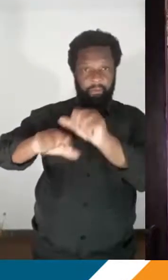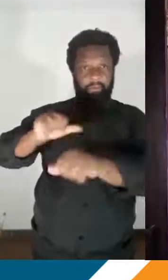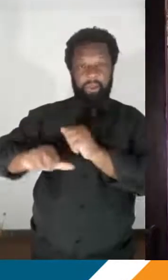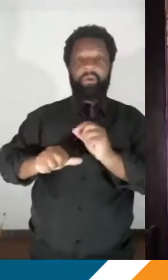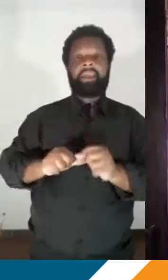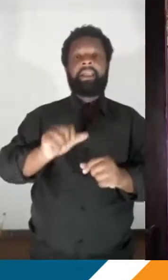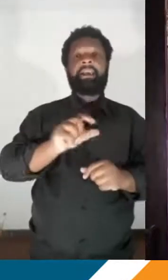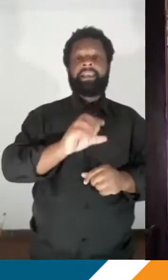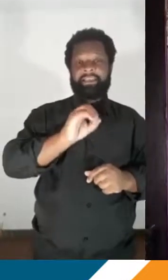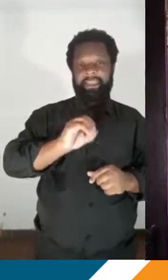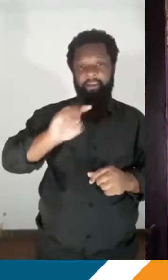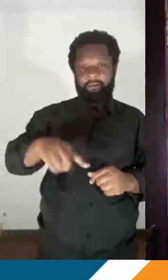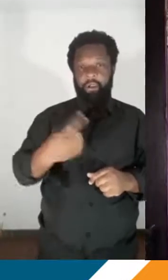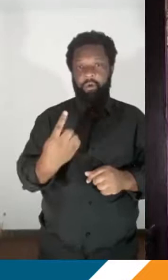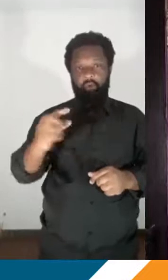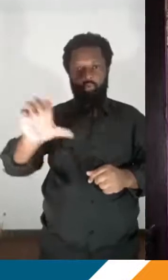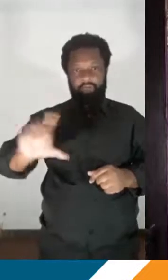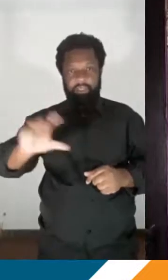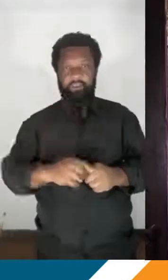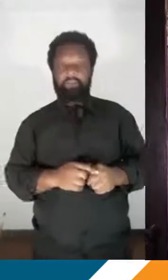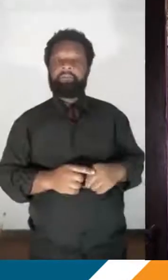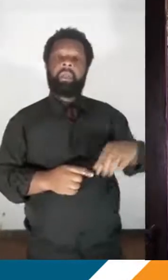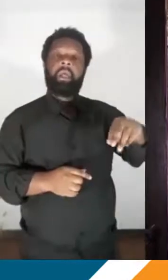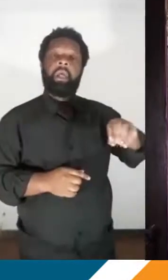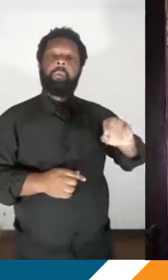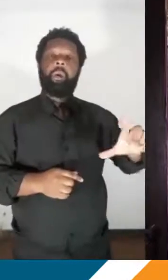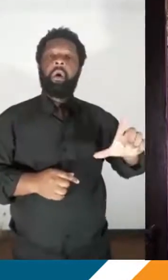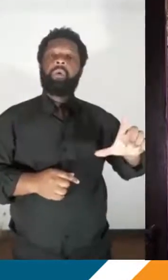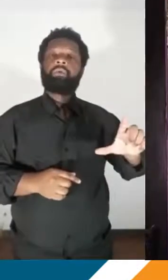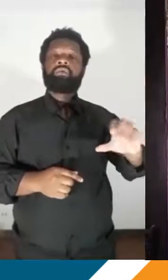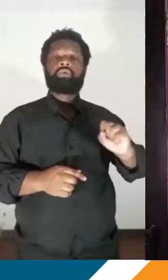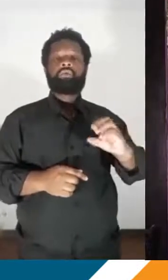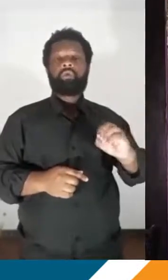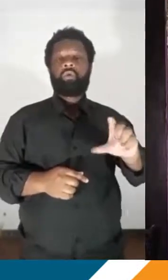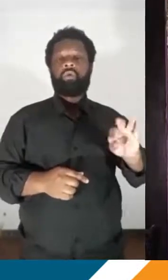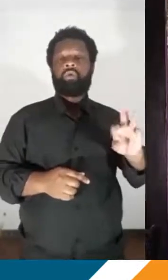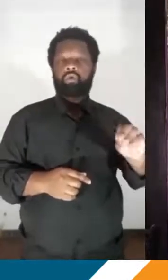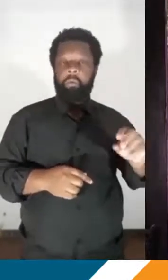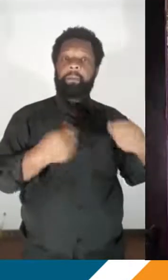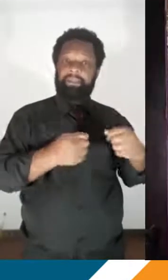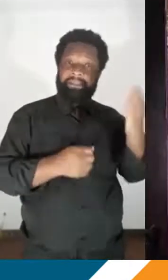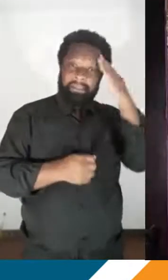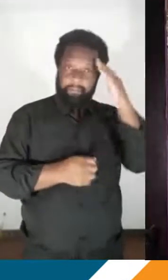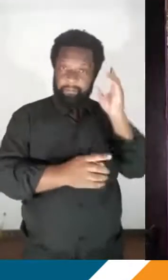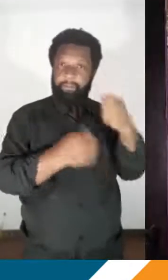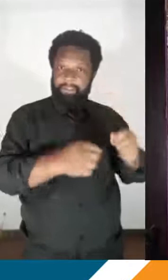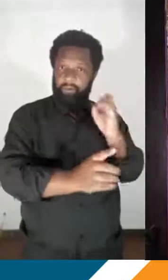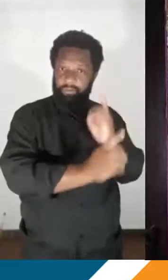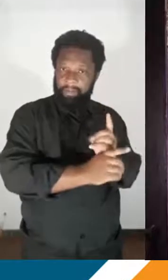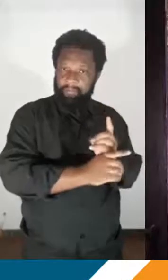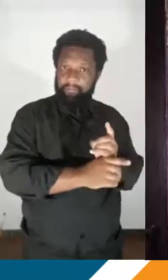em ml, então é igual a 0,1 litro. E o número de mols de soluto é o que se deseja saber na letra